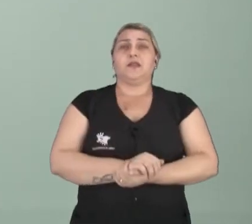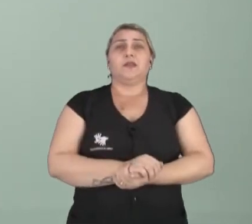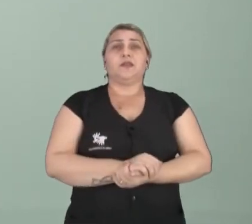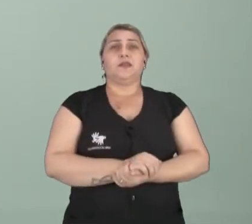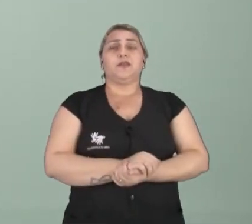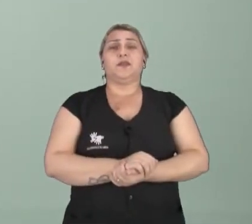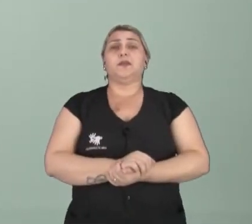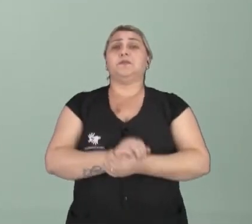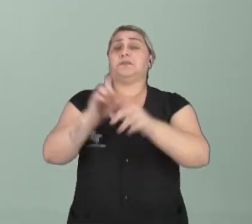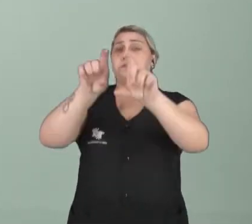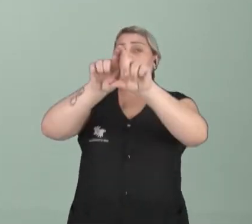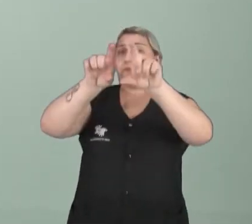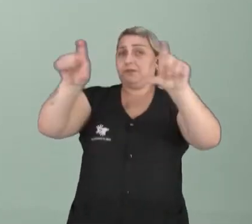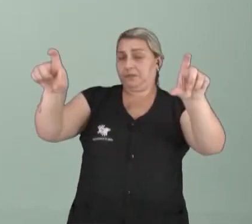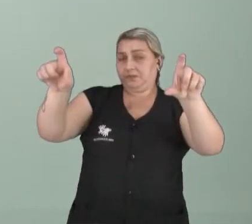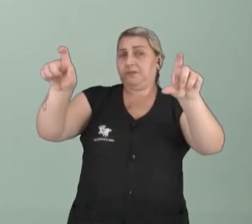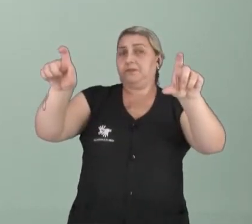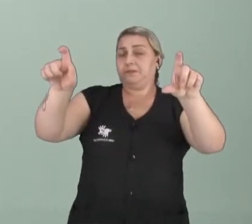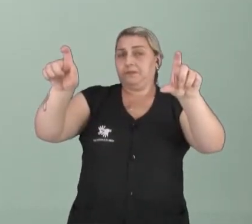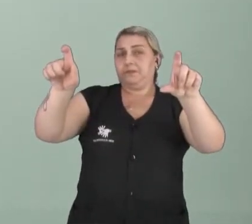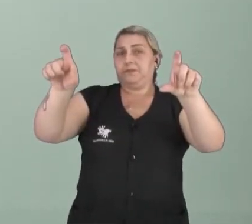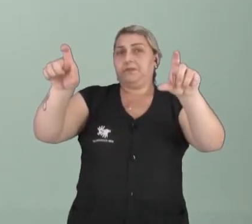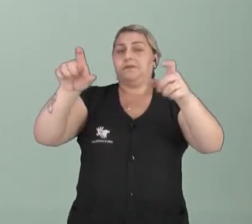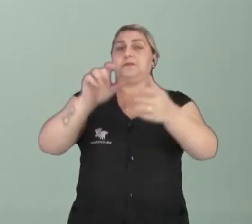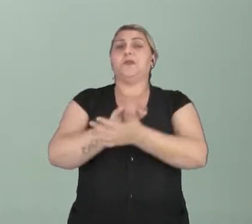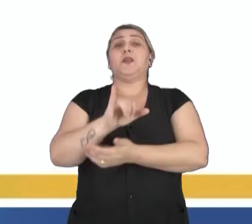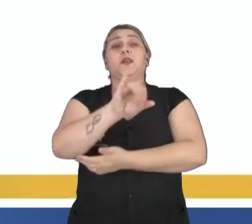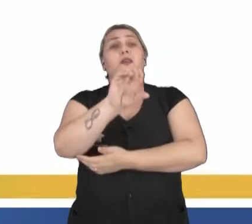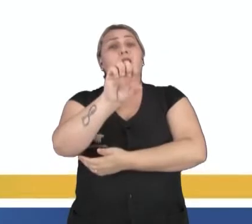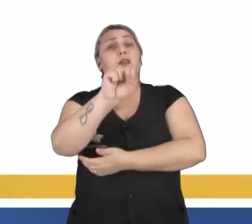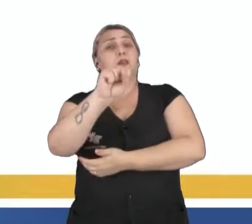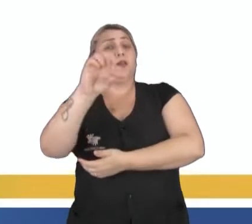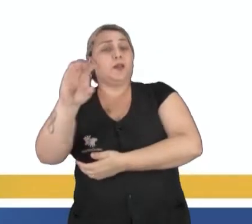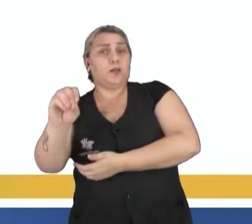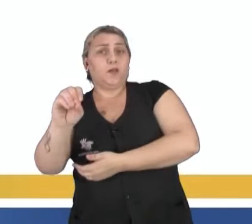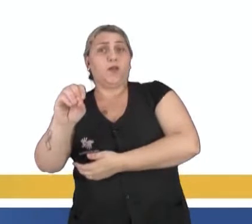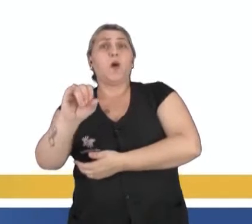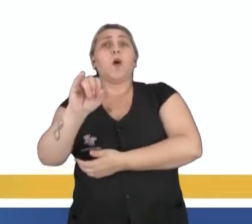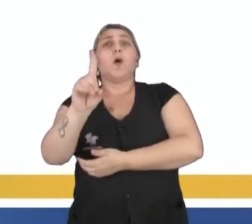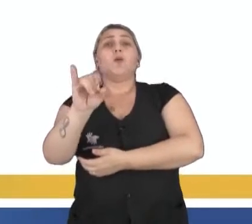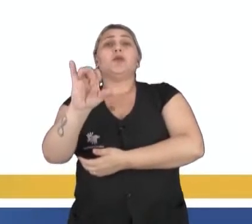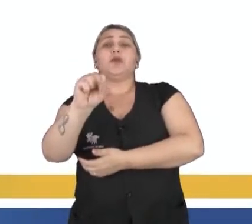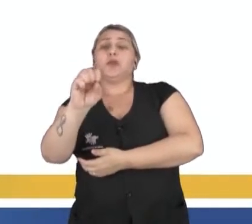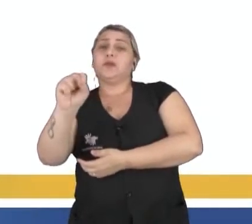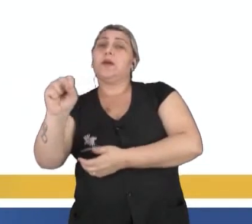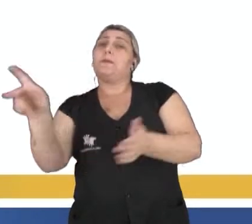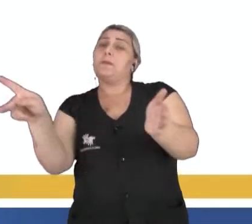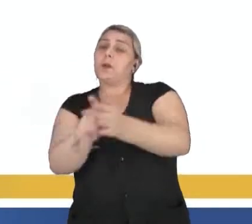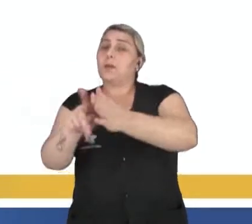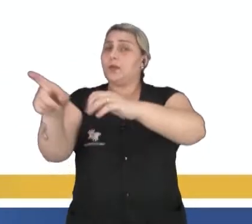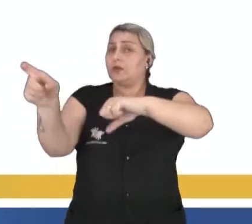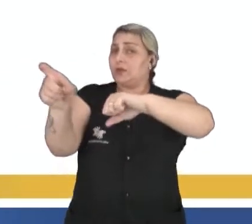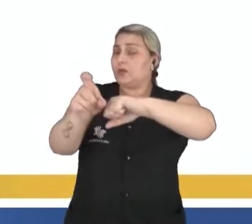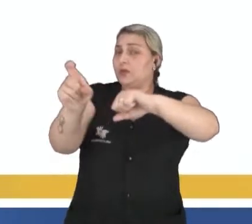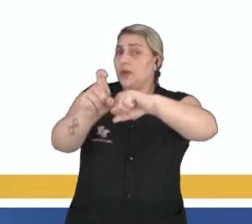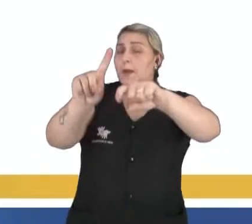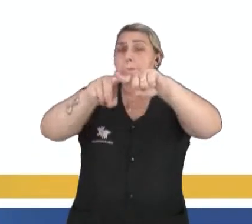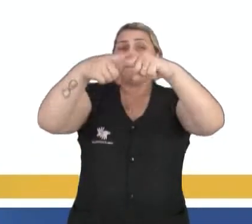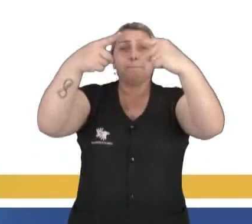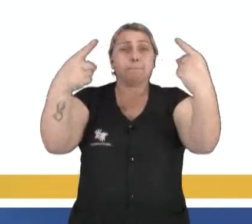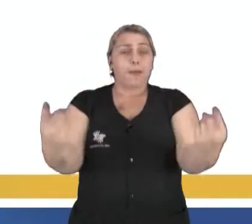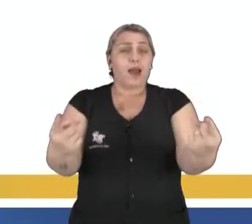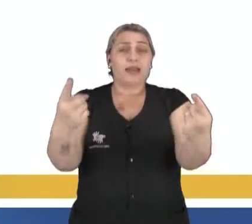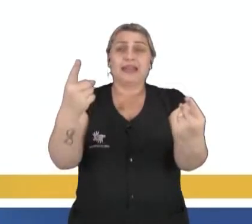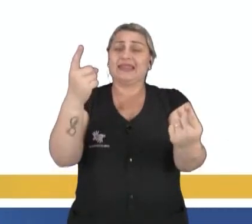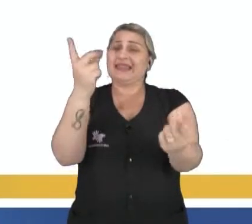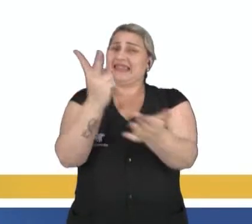essa oração subordinada, né, por isso ou por disso, ela vai ser substantiva. Mas nem sempre esses